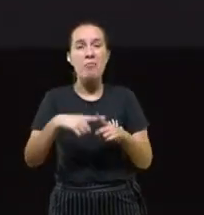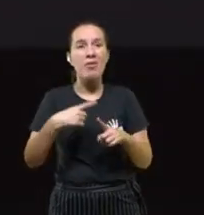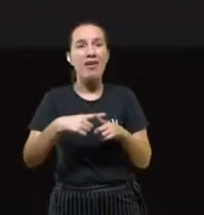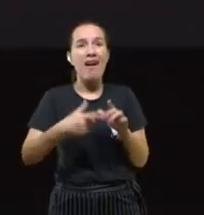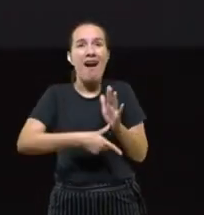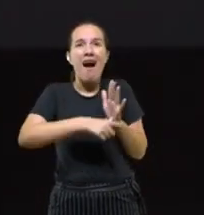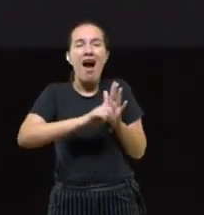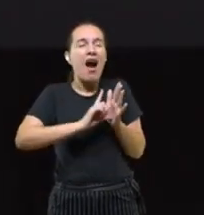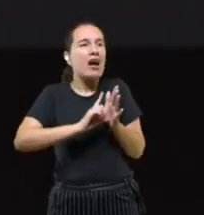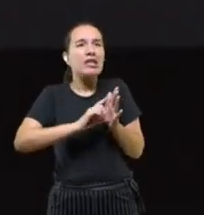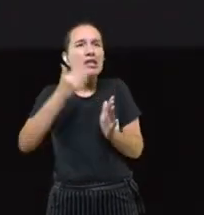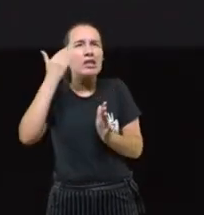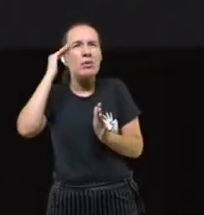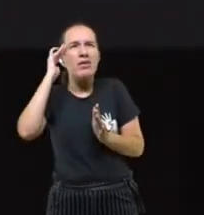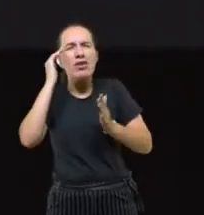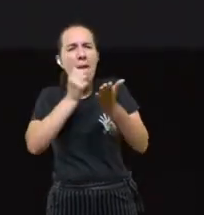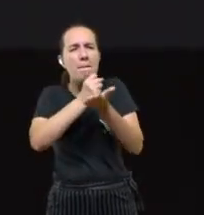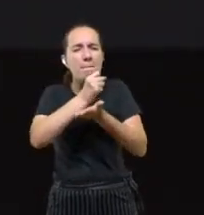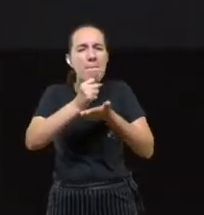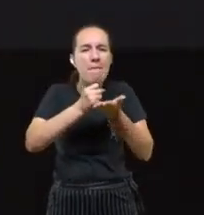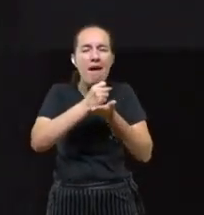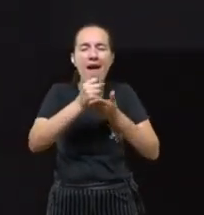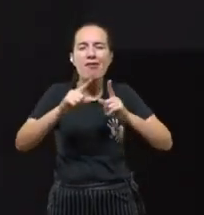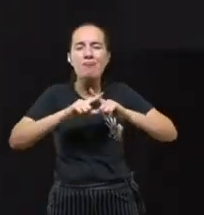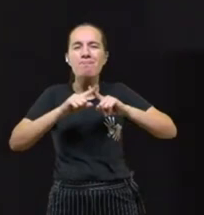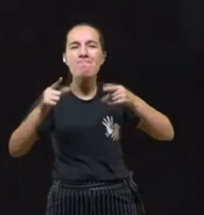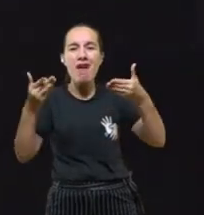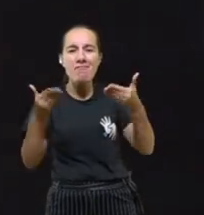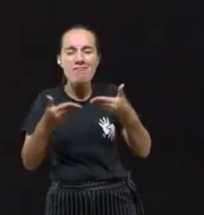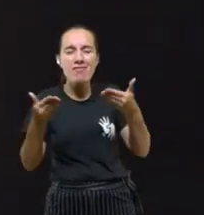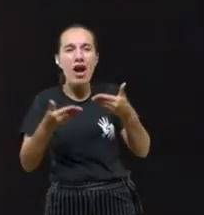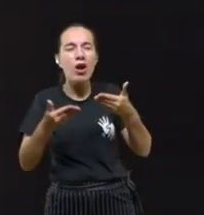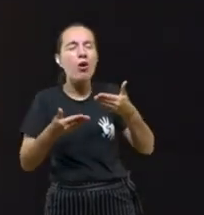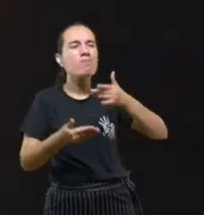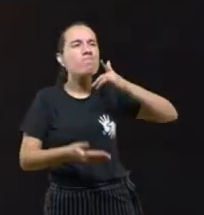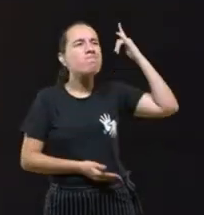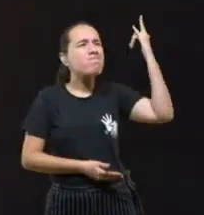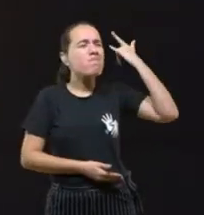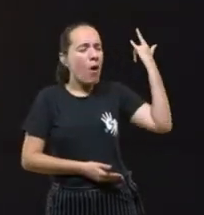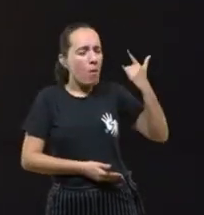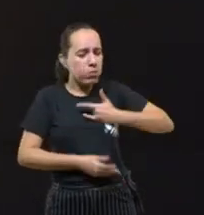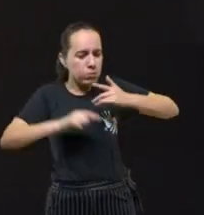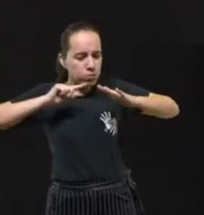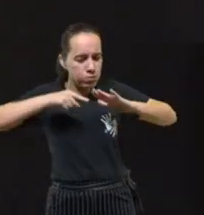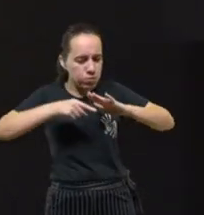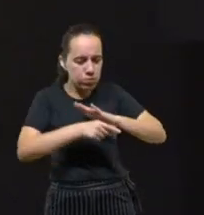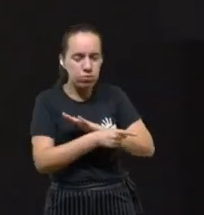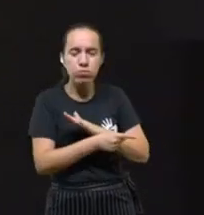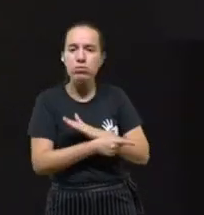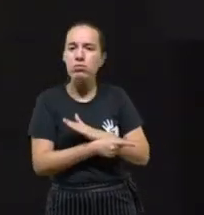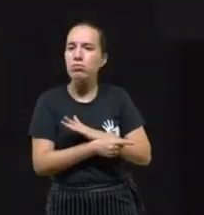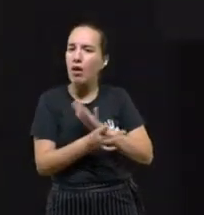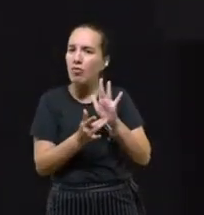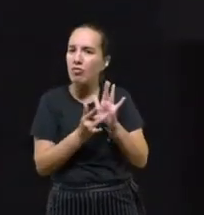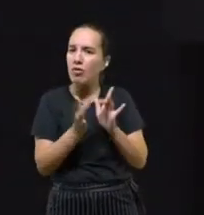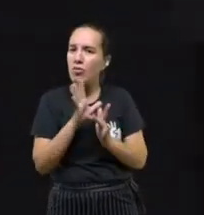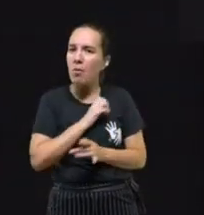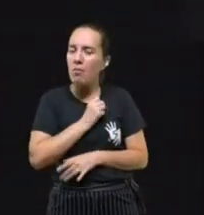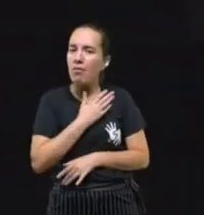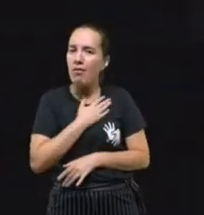2 meses, quanto é que Jesus me ama e quanto